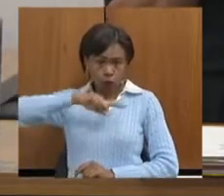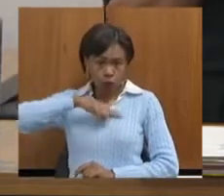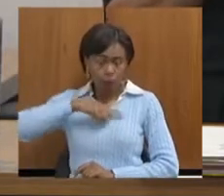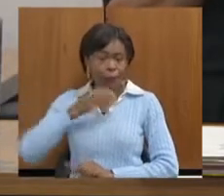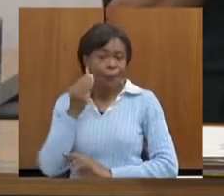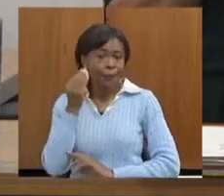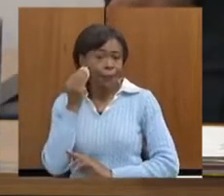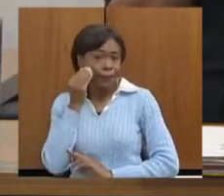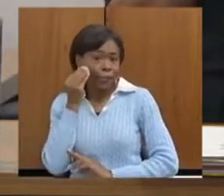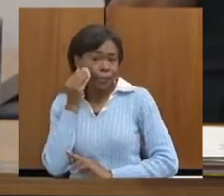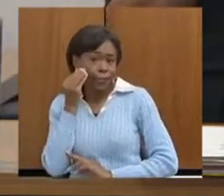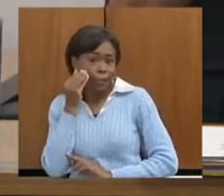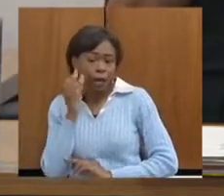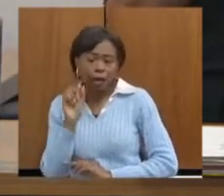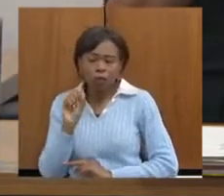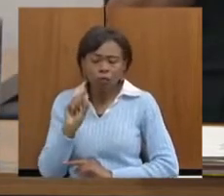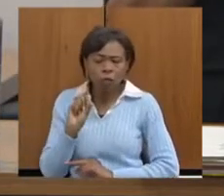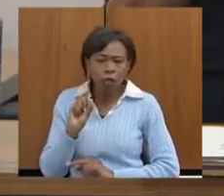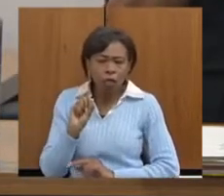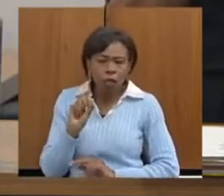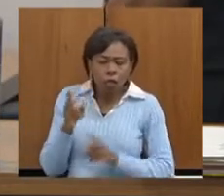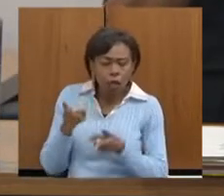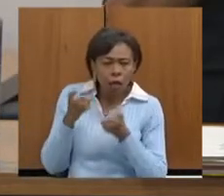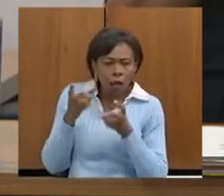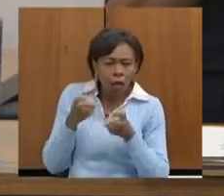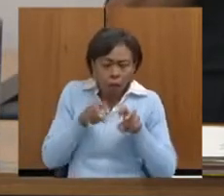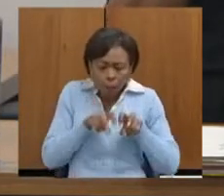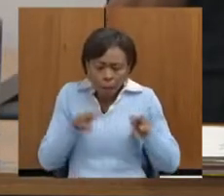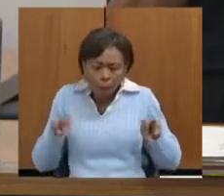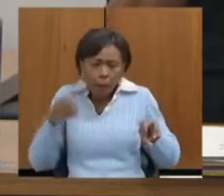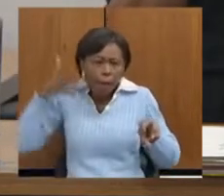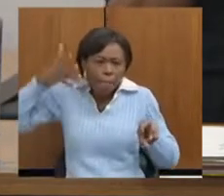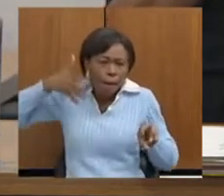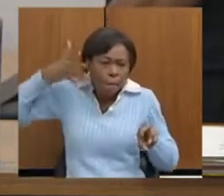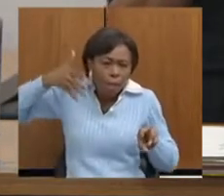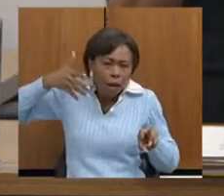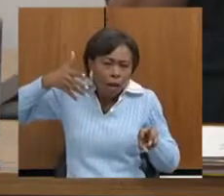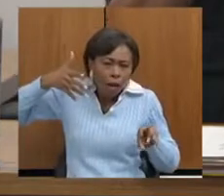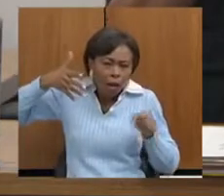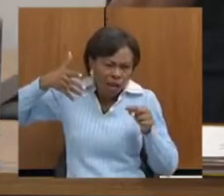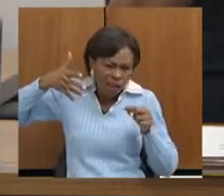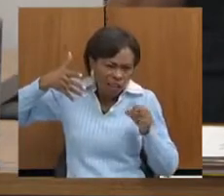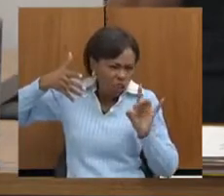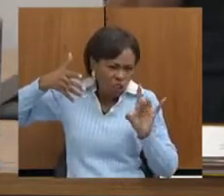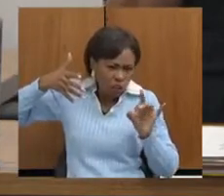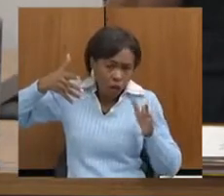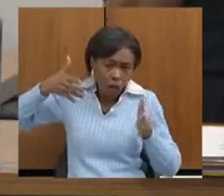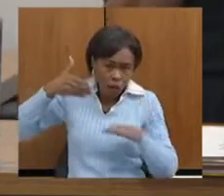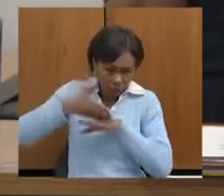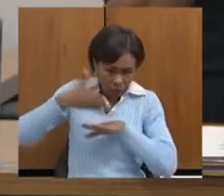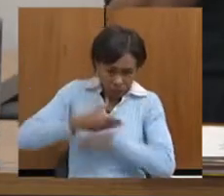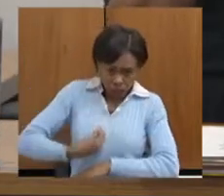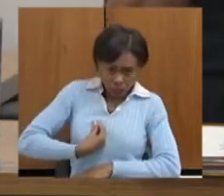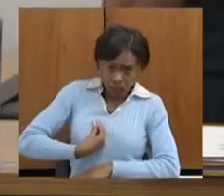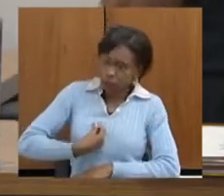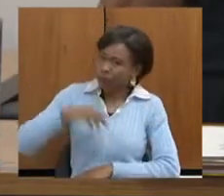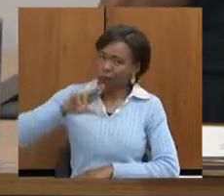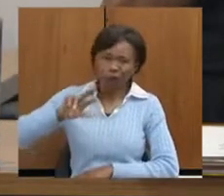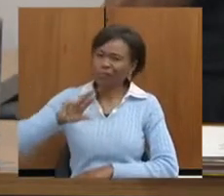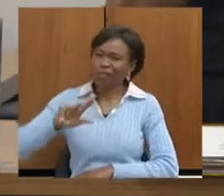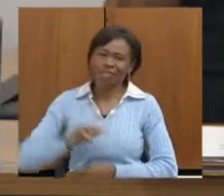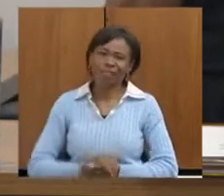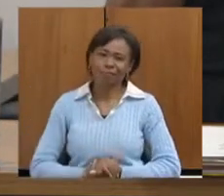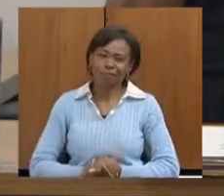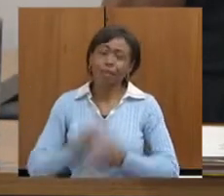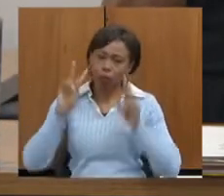tentar absorver isso e levar para mesa não é a mesma coisa de participação e a gente faz esse